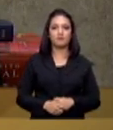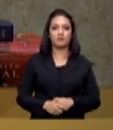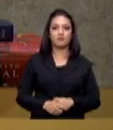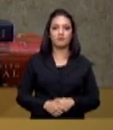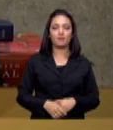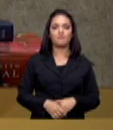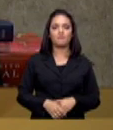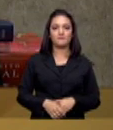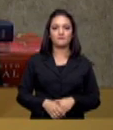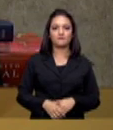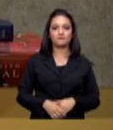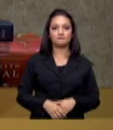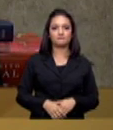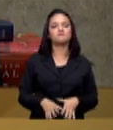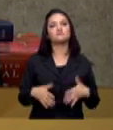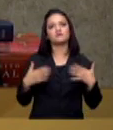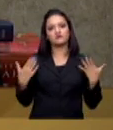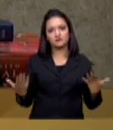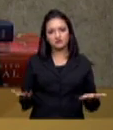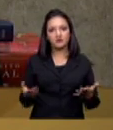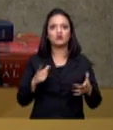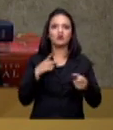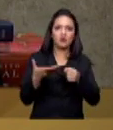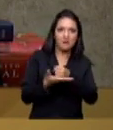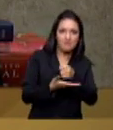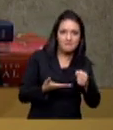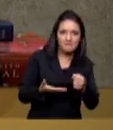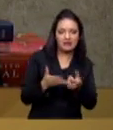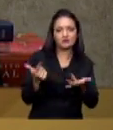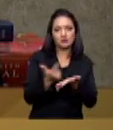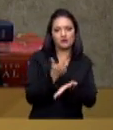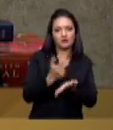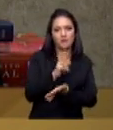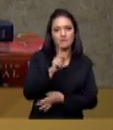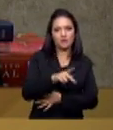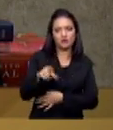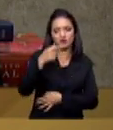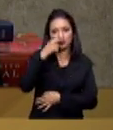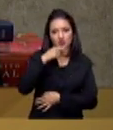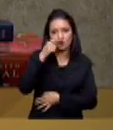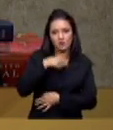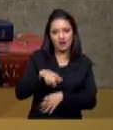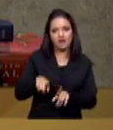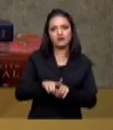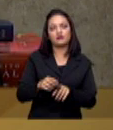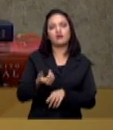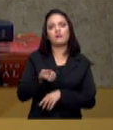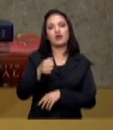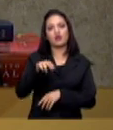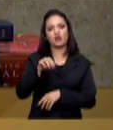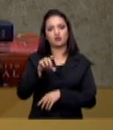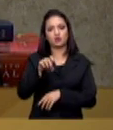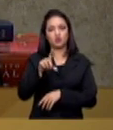referi do ministro Gilmar Mendes, professor Arnoldo Valde, e eu também repisei no livro que tive